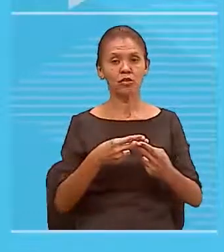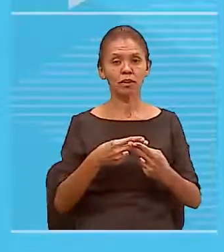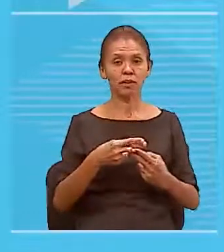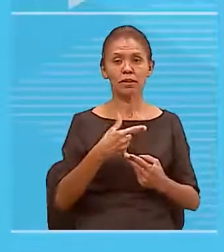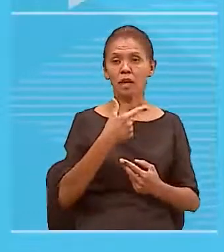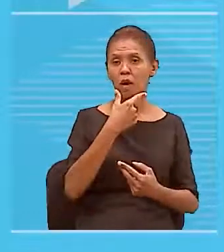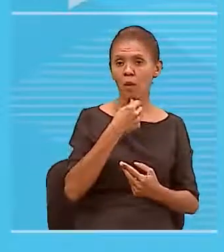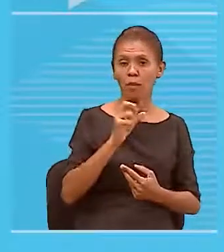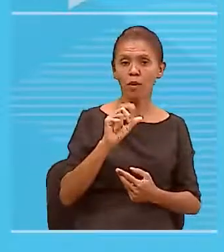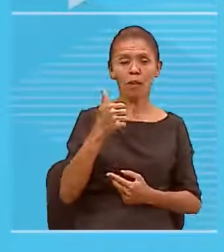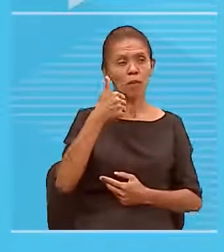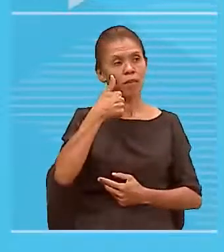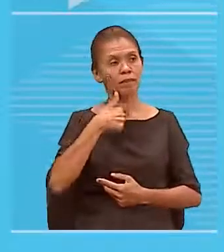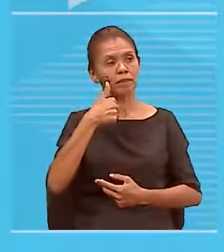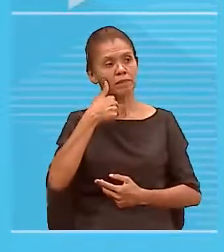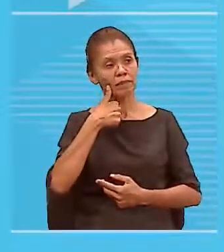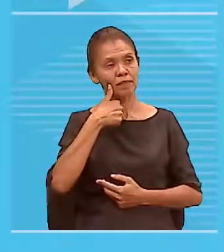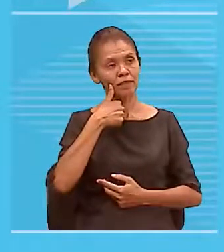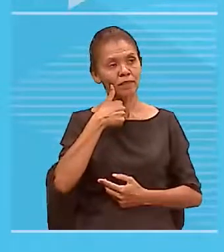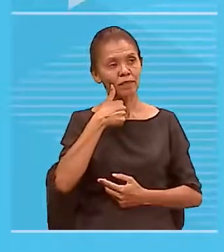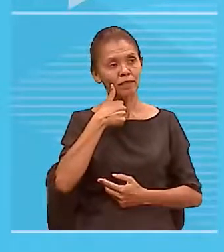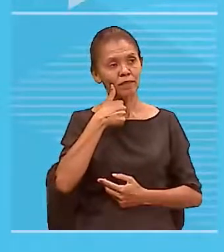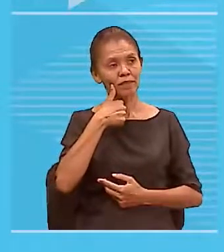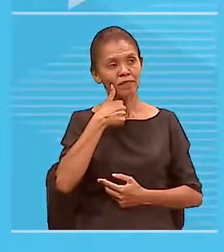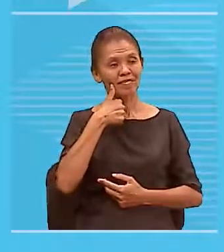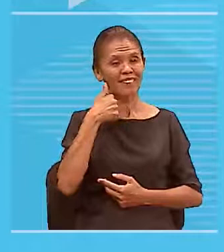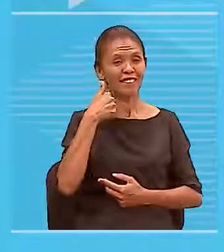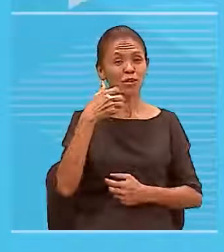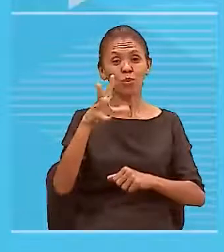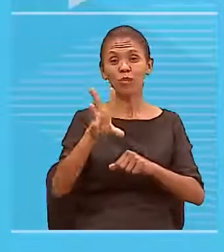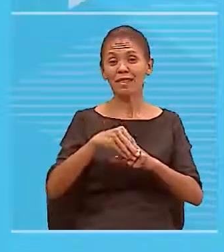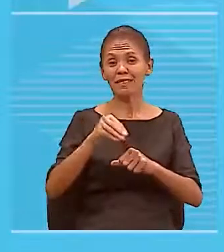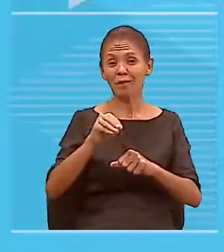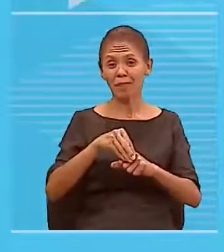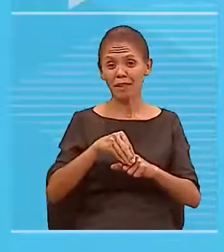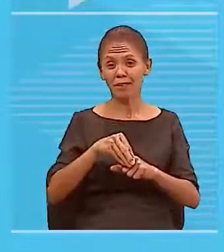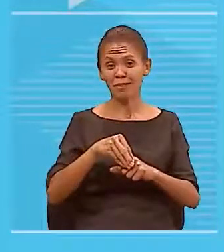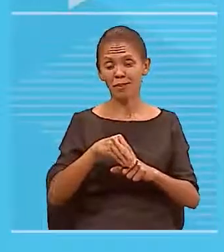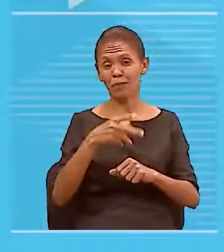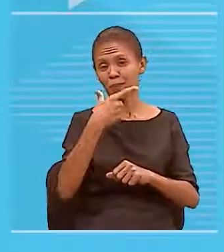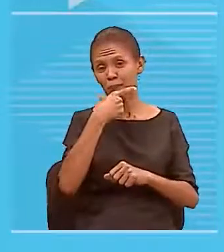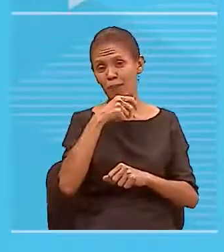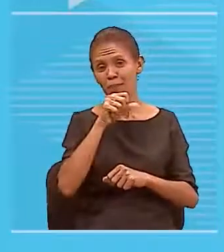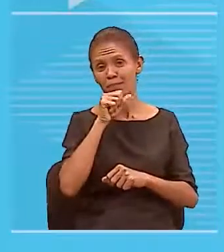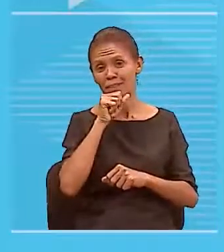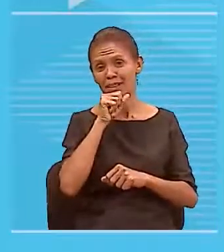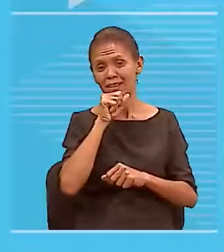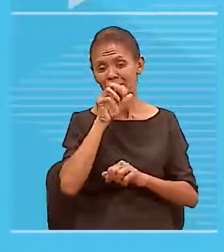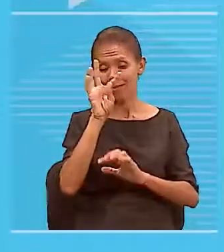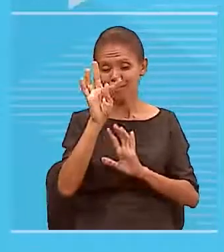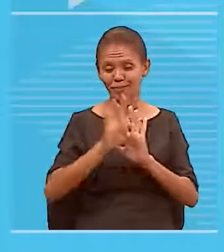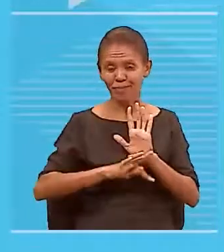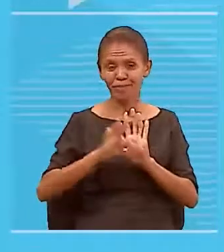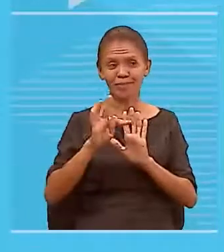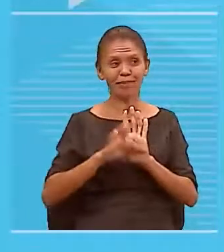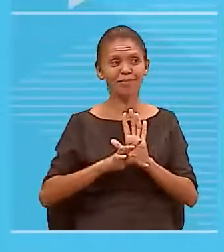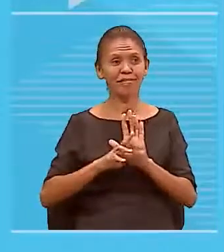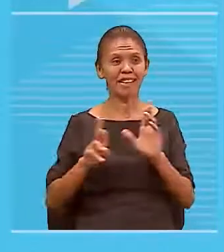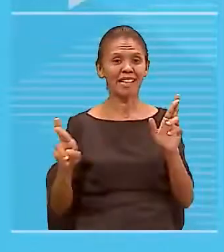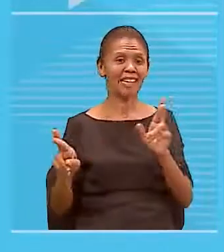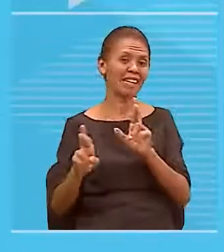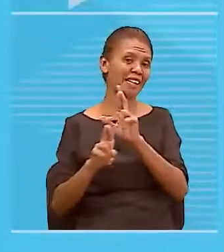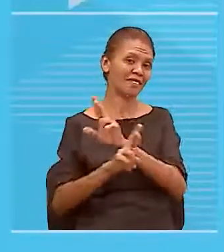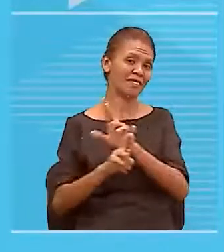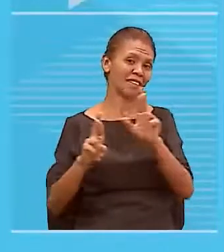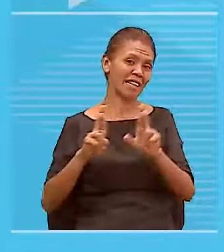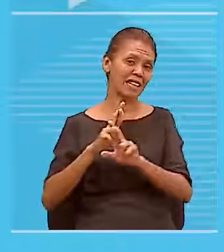mulher na visão de mundo dele aí no conhecimento de mundo dele é somente em relação a uma criança